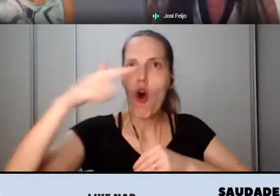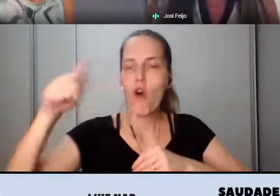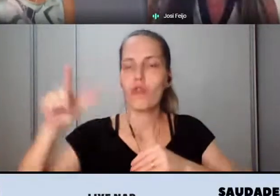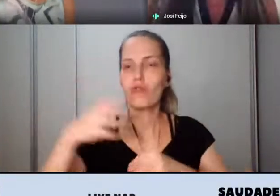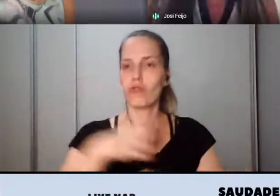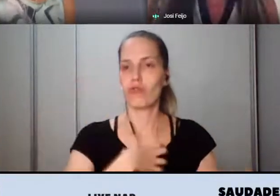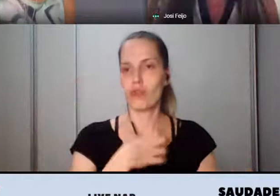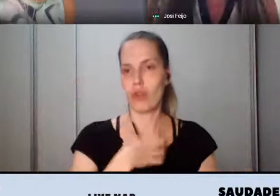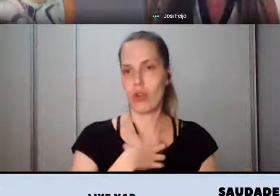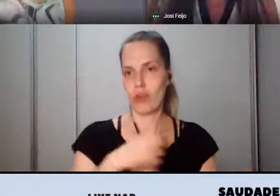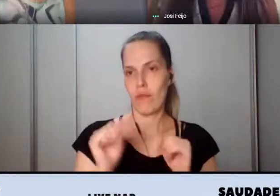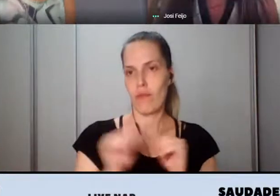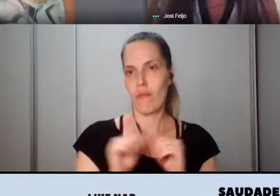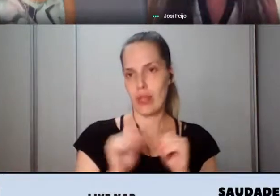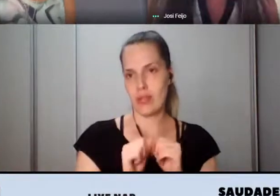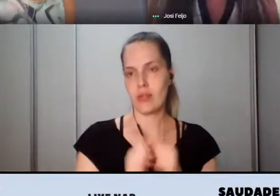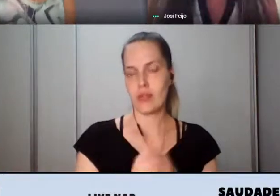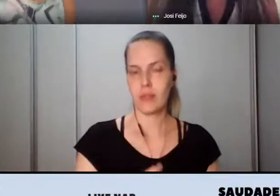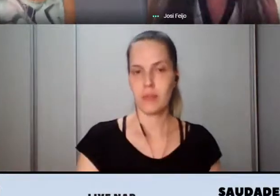Nessas outras formas.